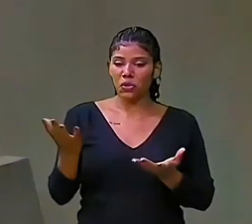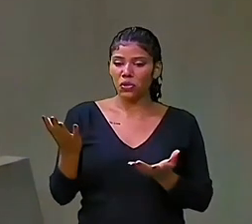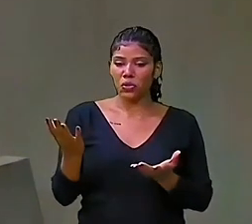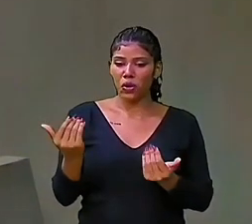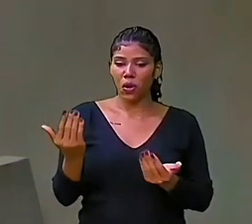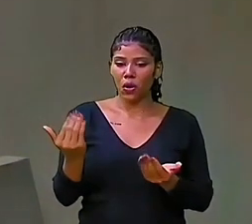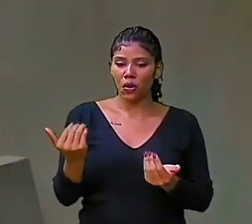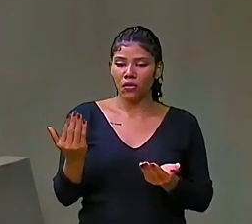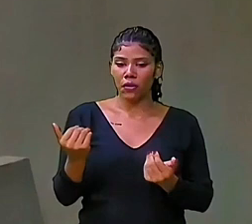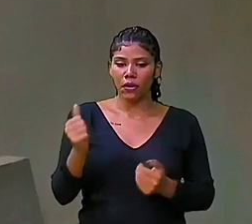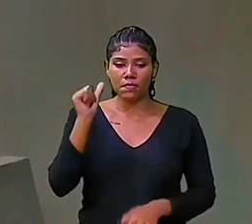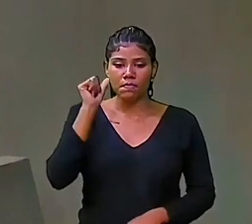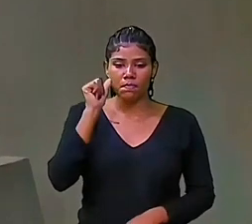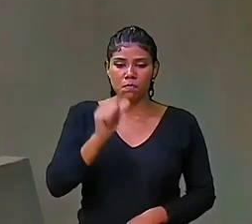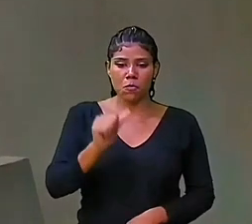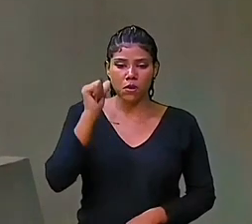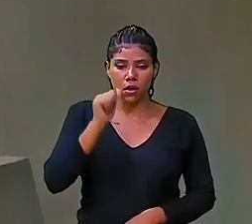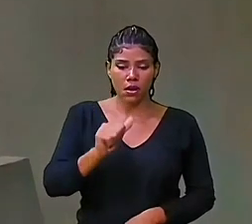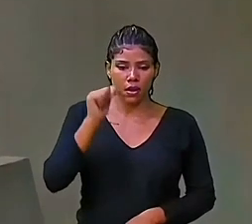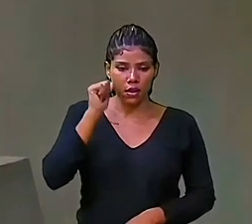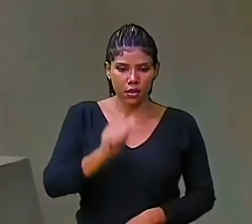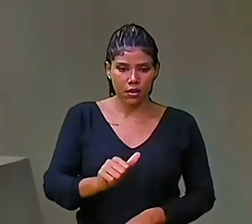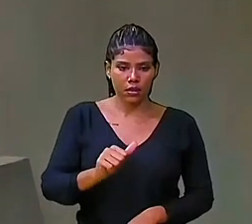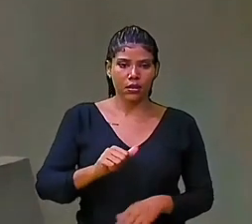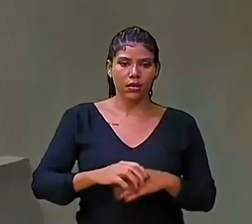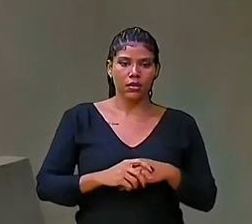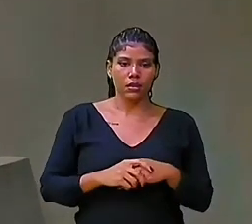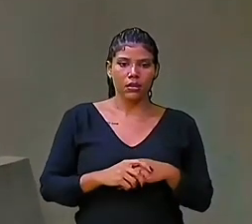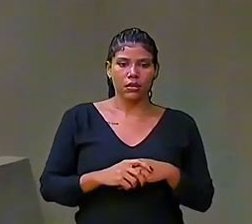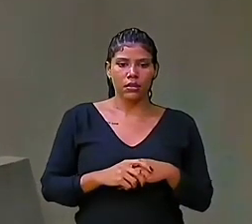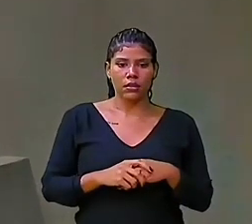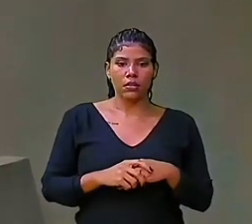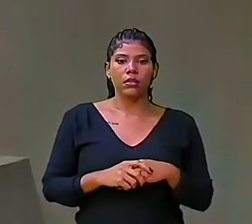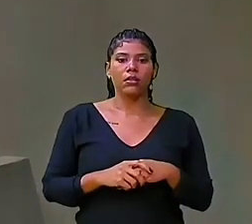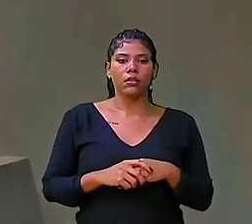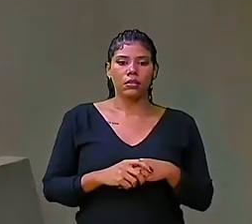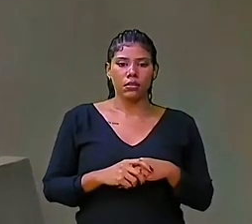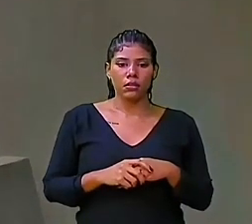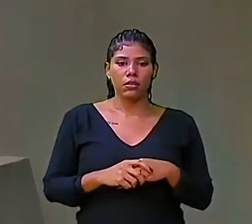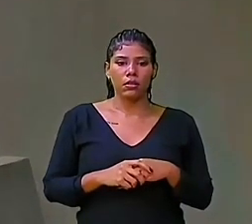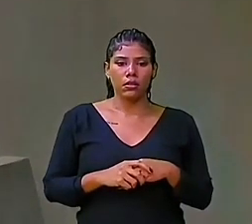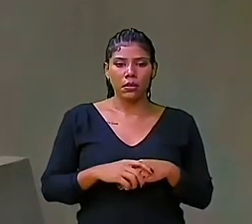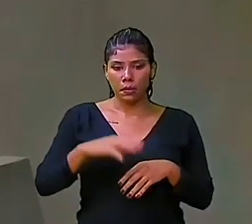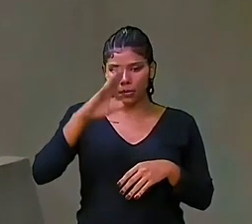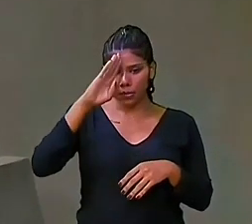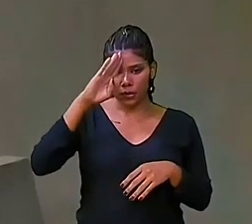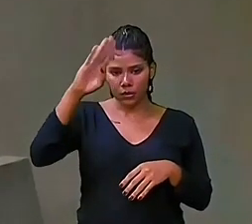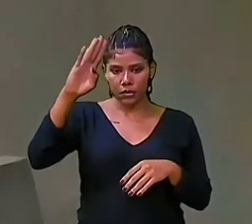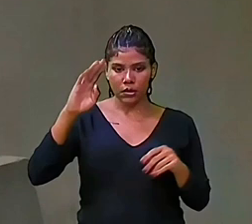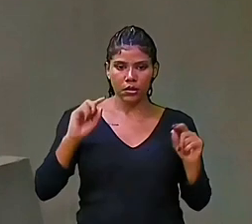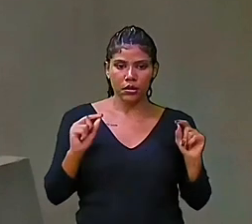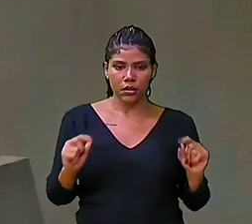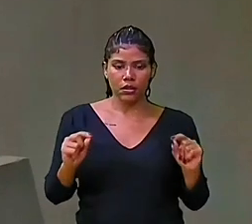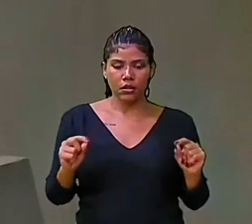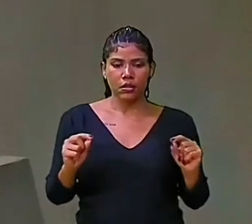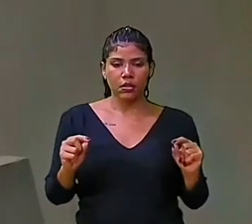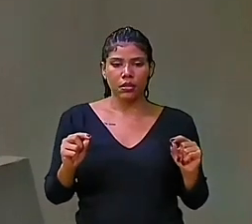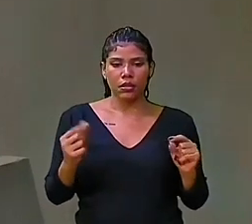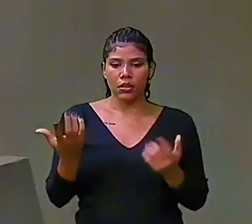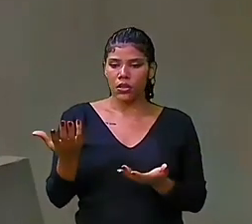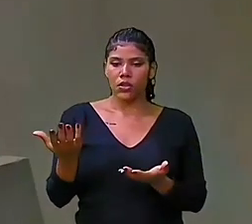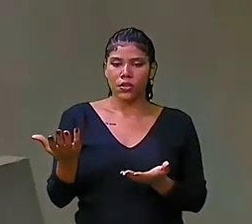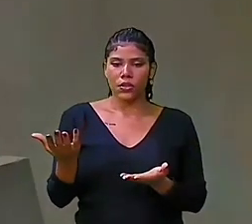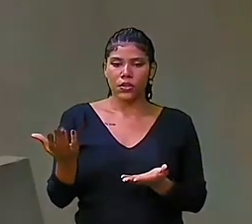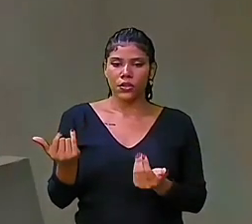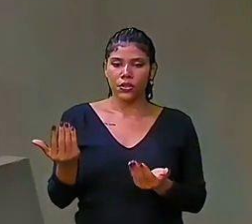meninas, mulheres jovens, ou de outras gerações também, mas sobretudo as jovens, que se